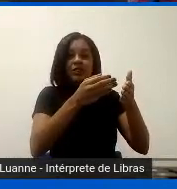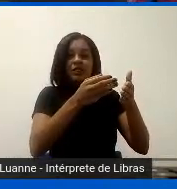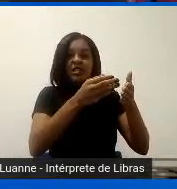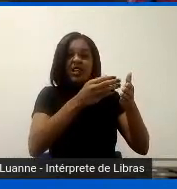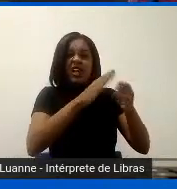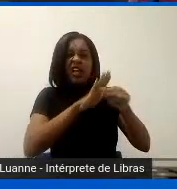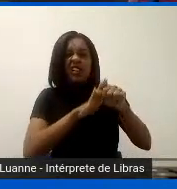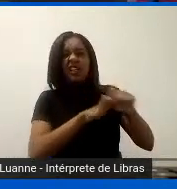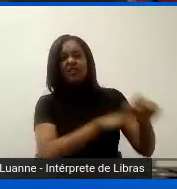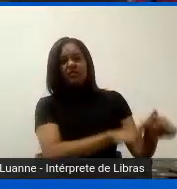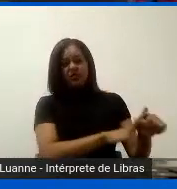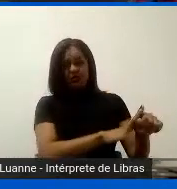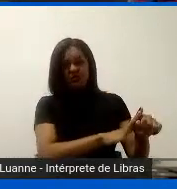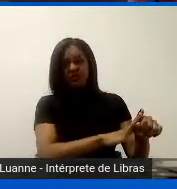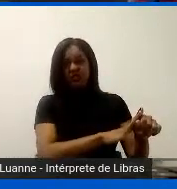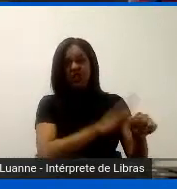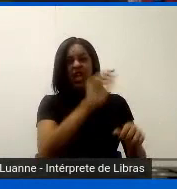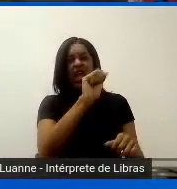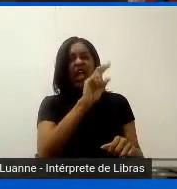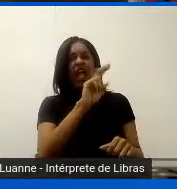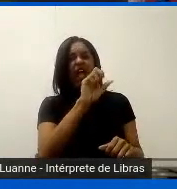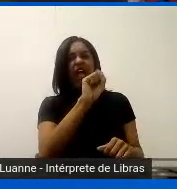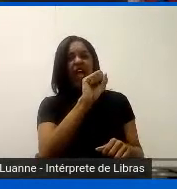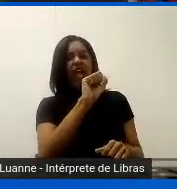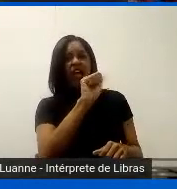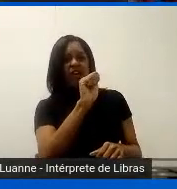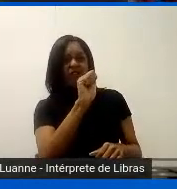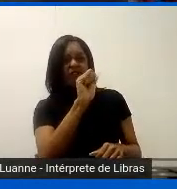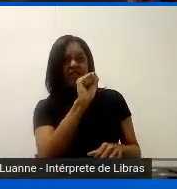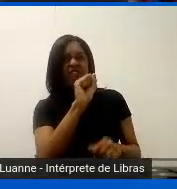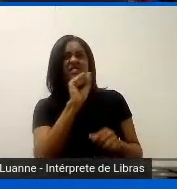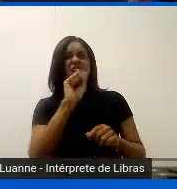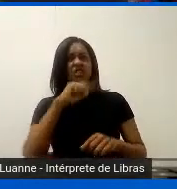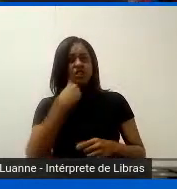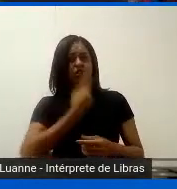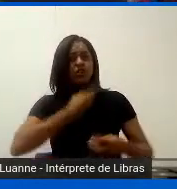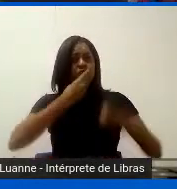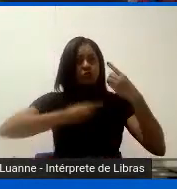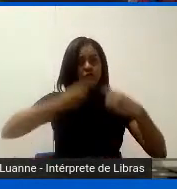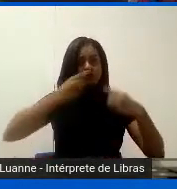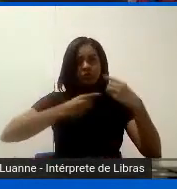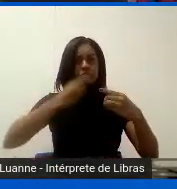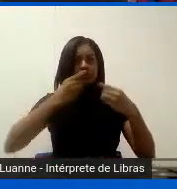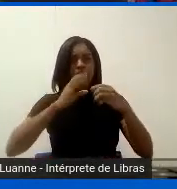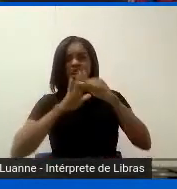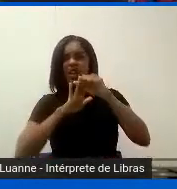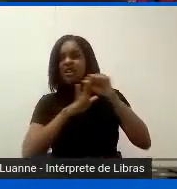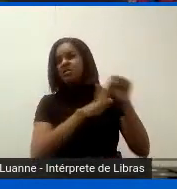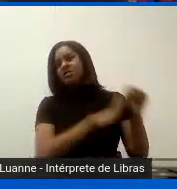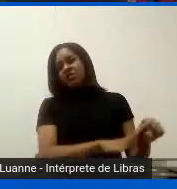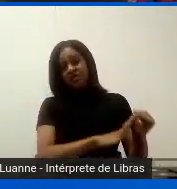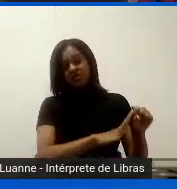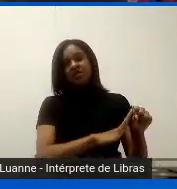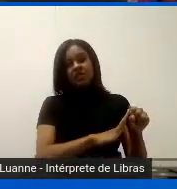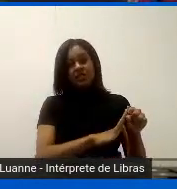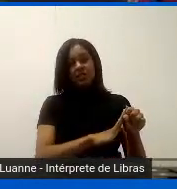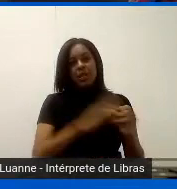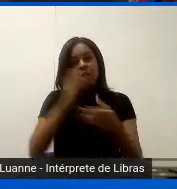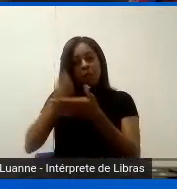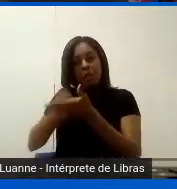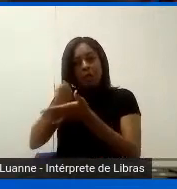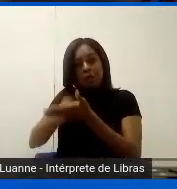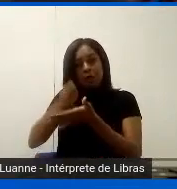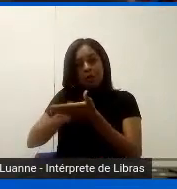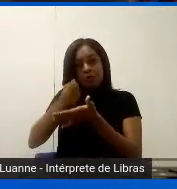discutiu muito a ideia da exclusão né que muitas vezes realmente você impondo padrões tecnológicos né junto